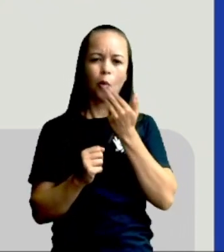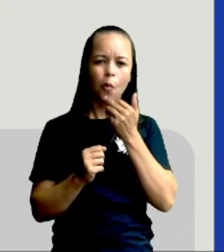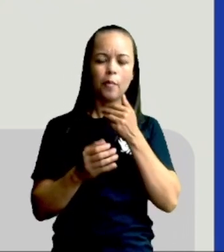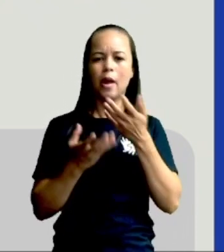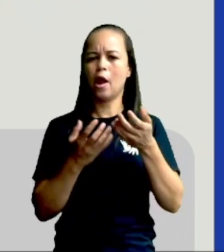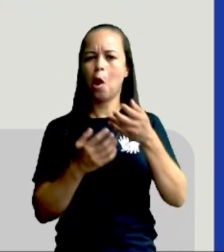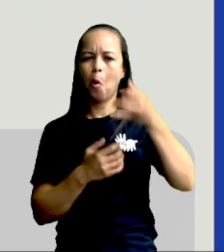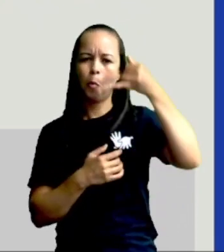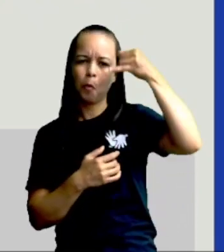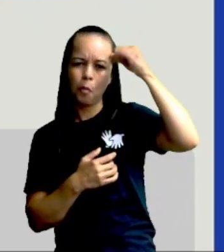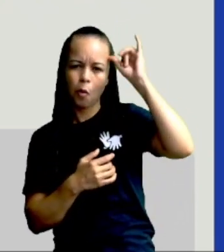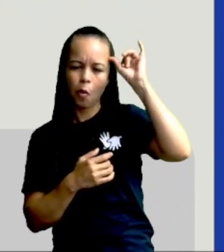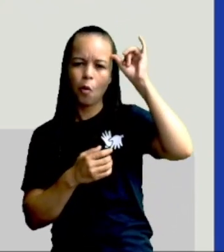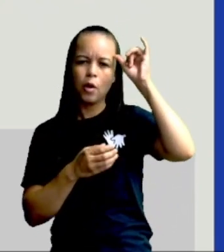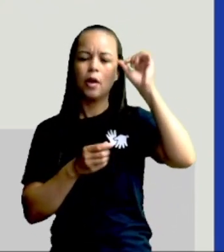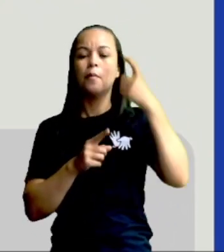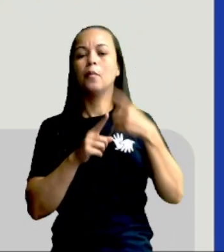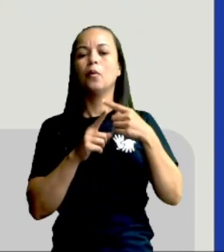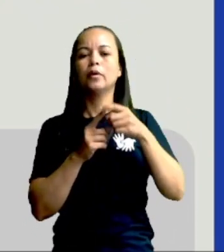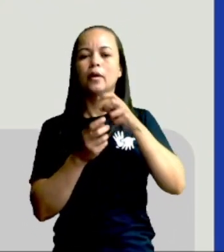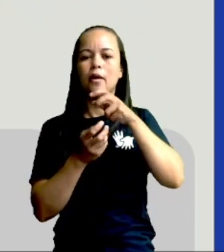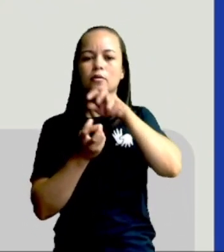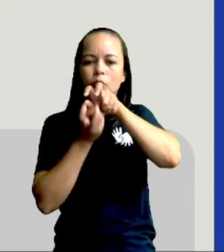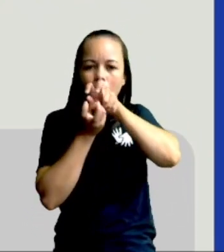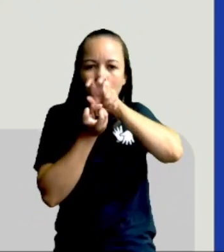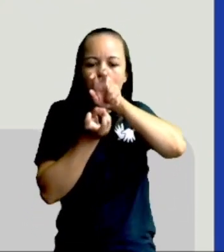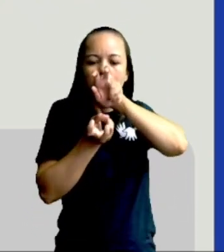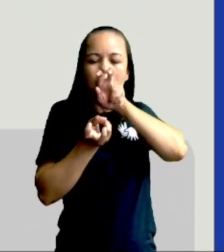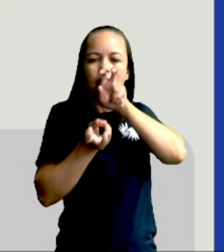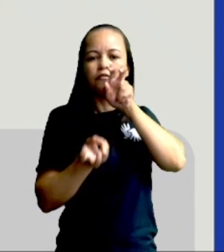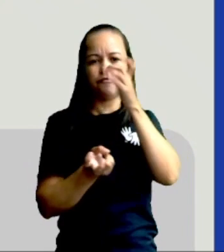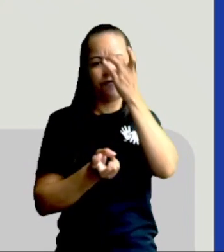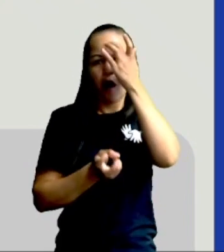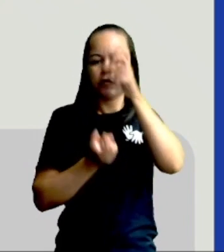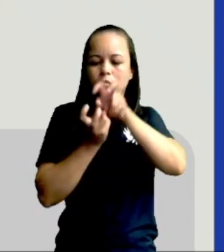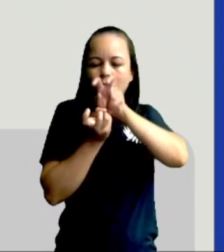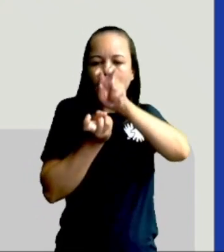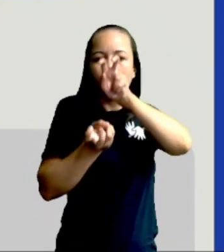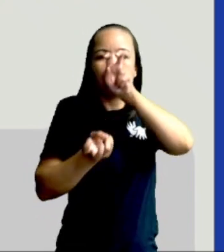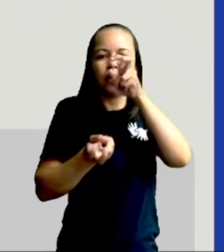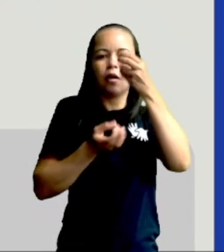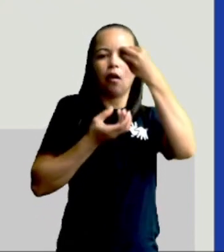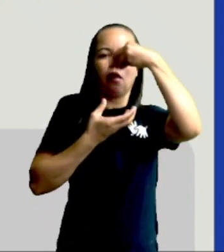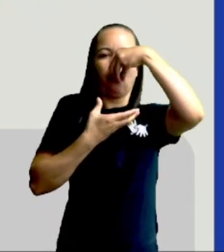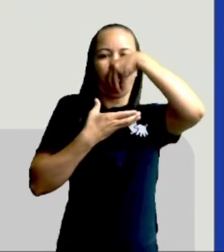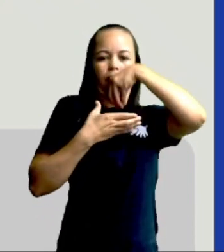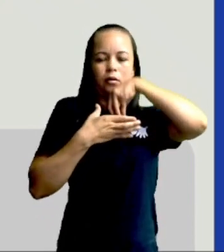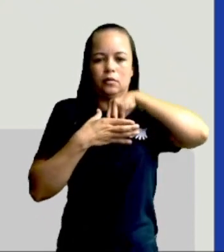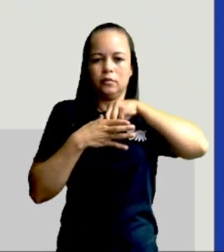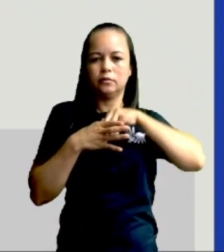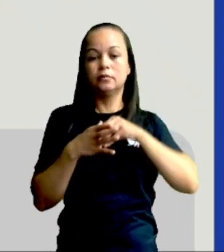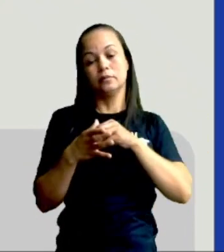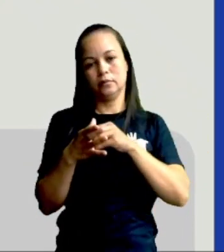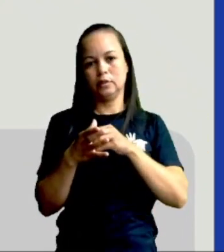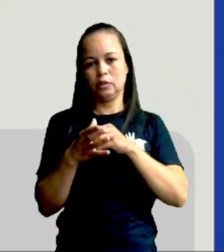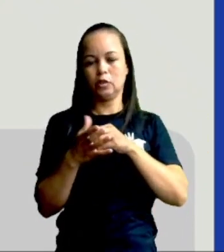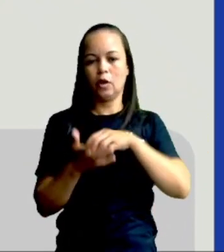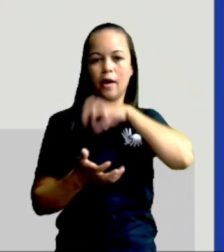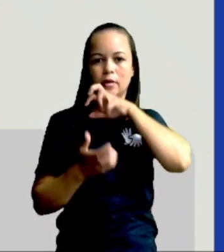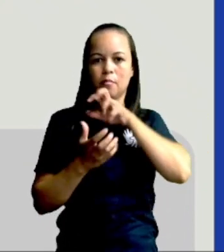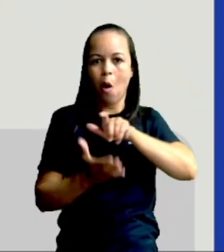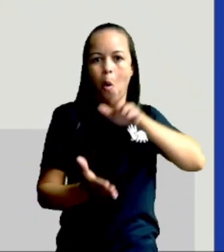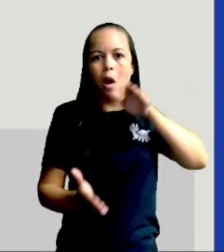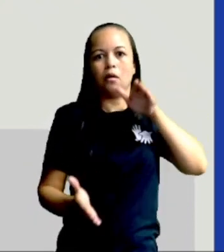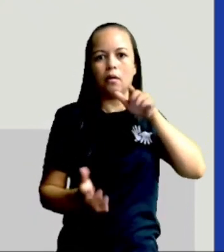que ela, porque a sua boca consegue abrir facilmente. E nisso que ela come um animal muito grande, ela vai passar ali